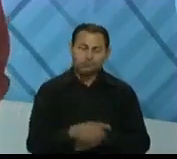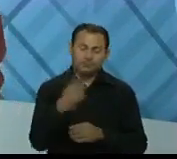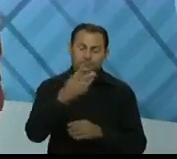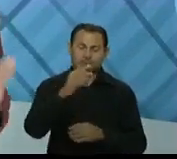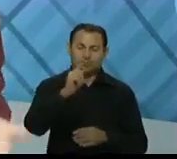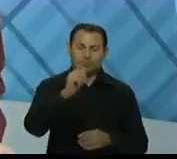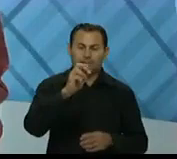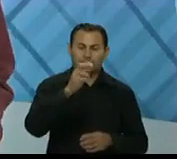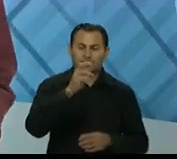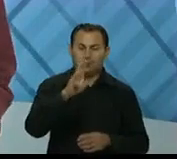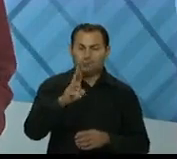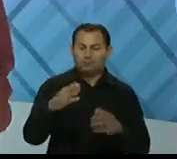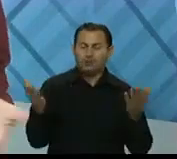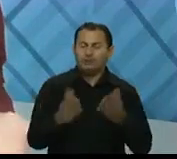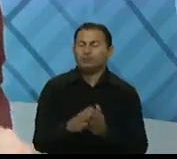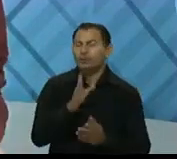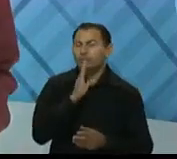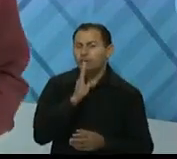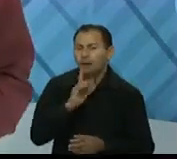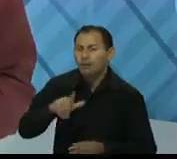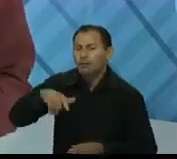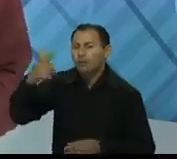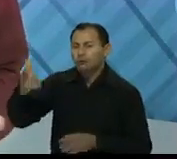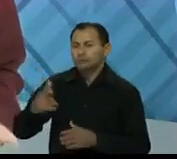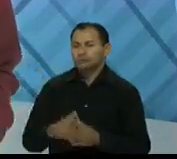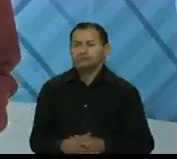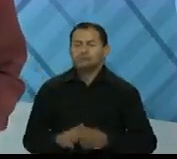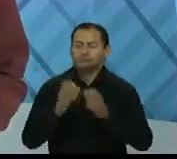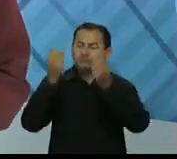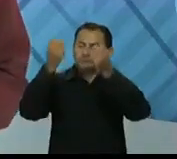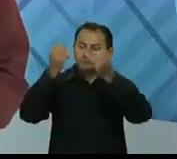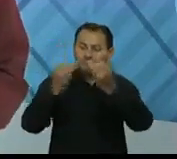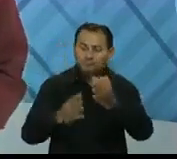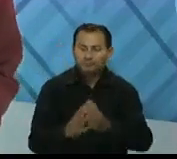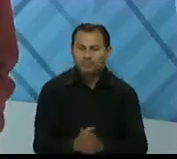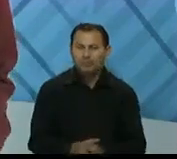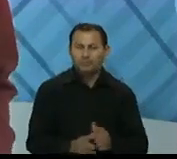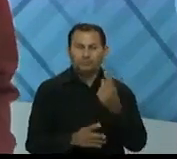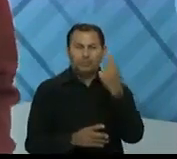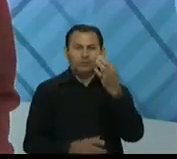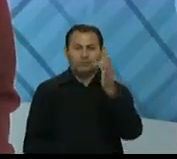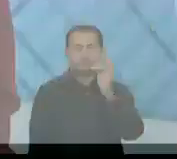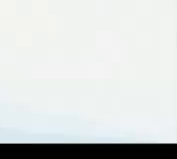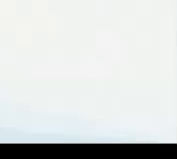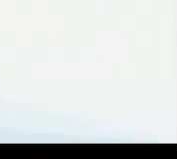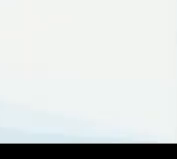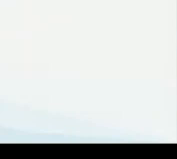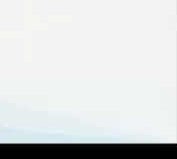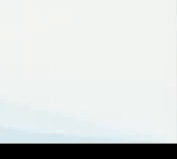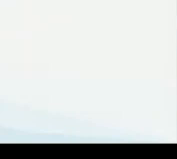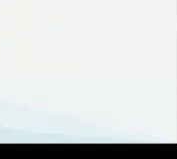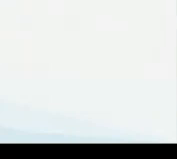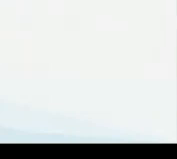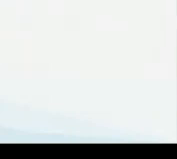grau. Agora, vamos conhecer uma outra situação que traz mais um tipo de função. Vamos conhecê-la.